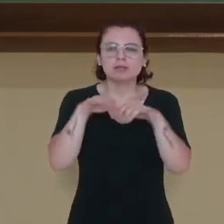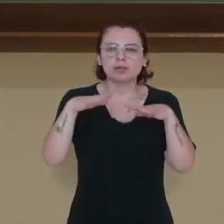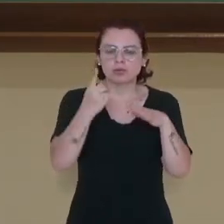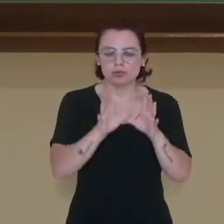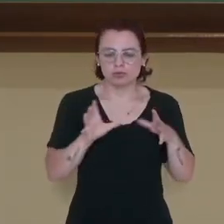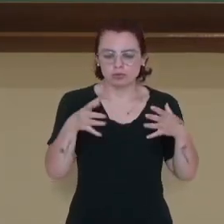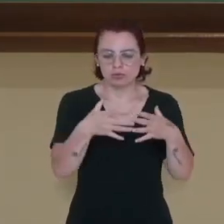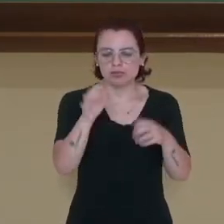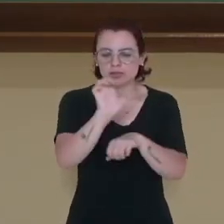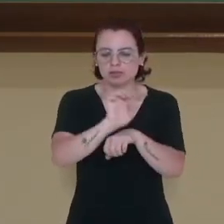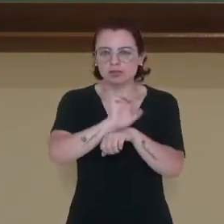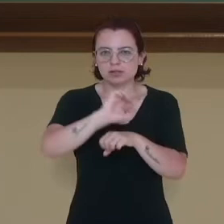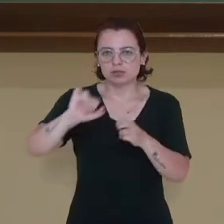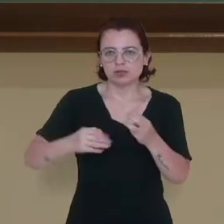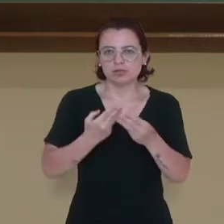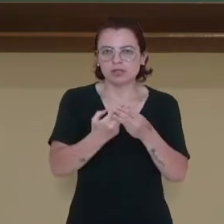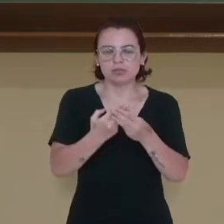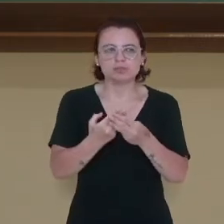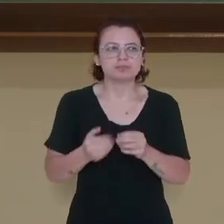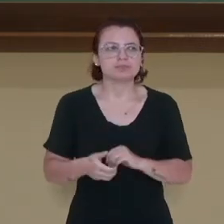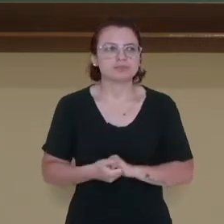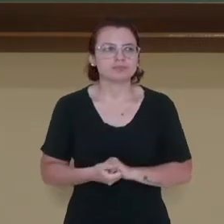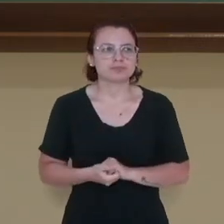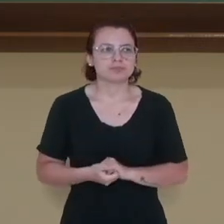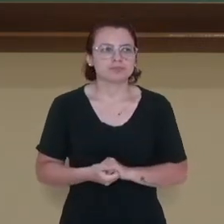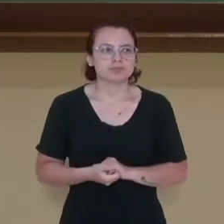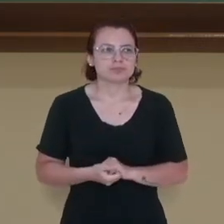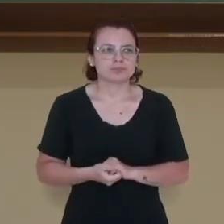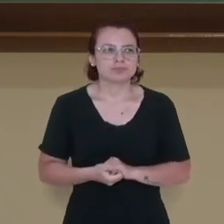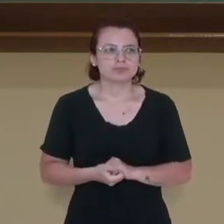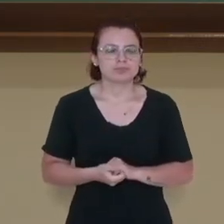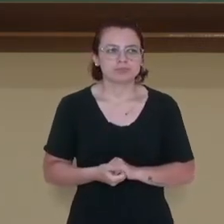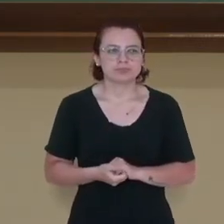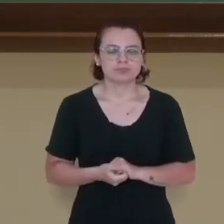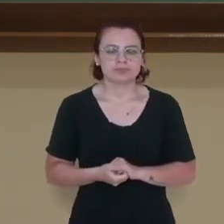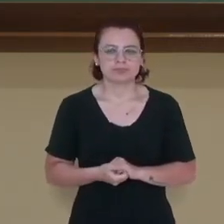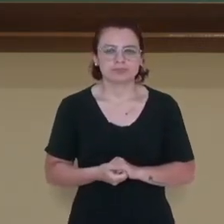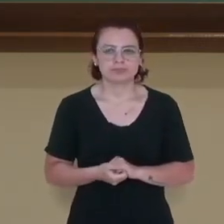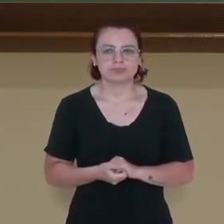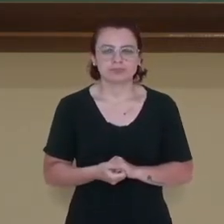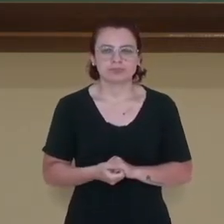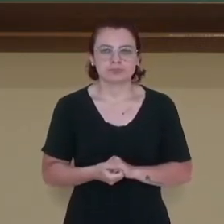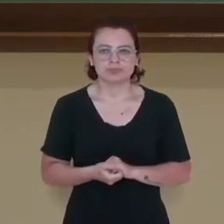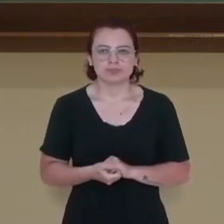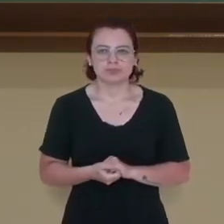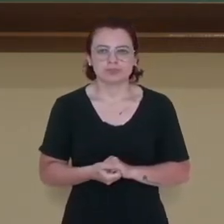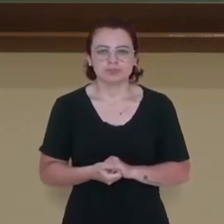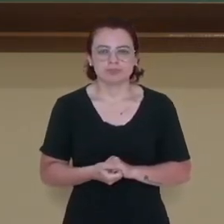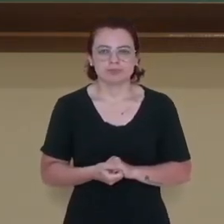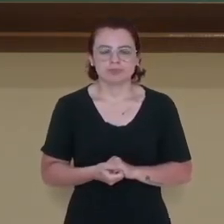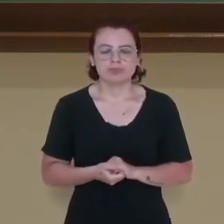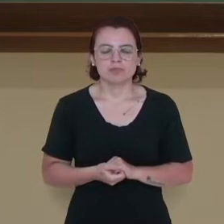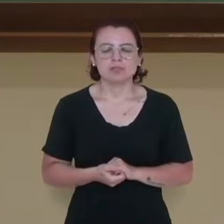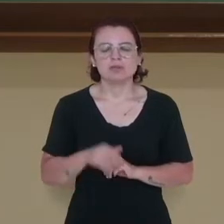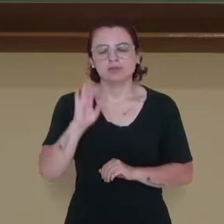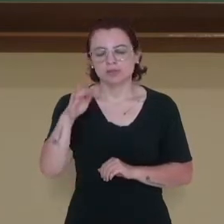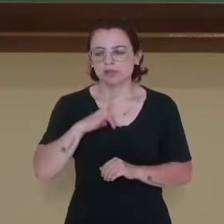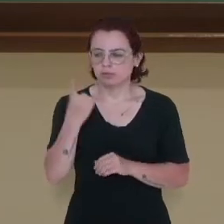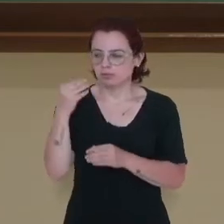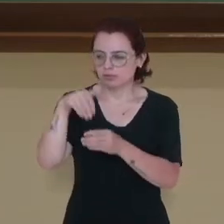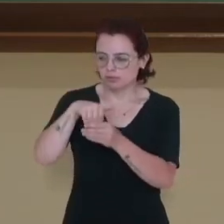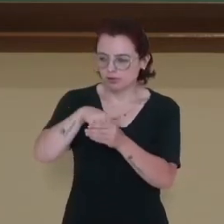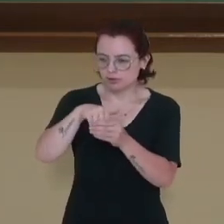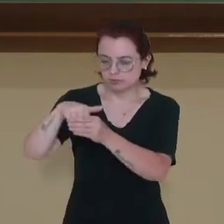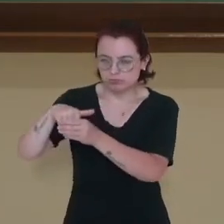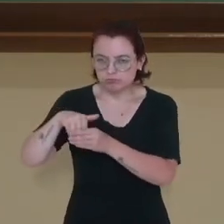o Estado judeu. Então, colocou, então, ali por meio de uma votação, né?